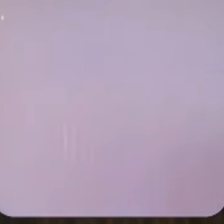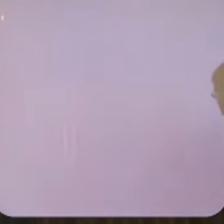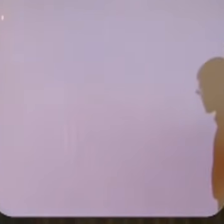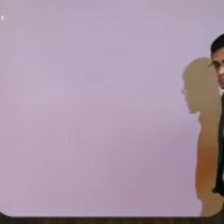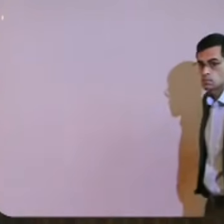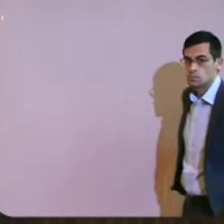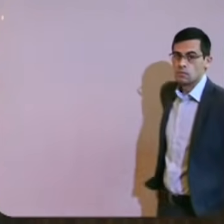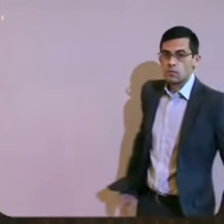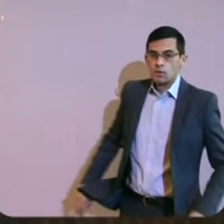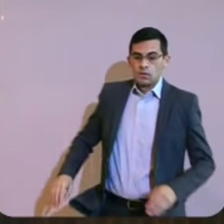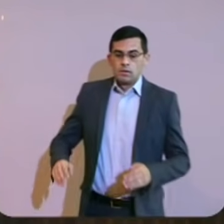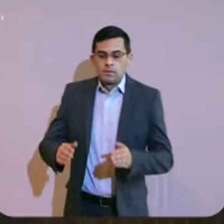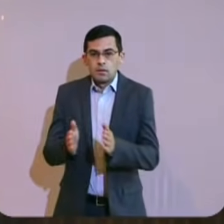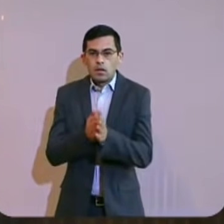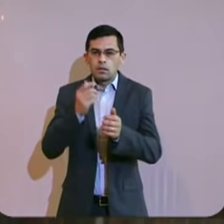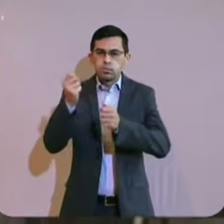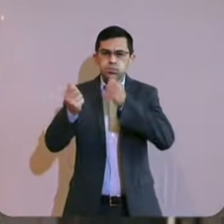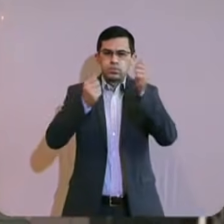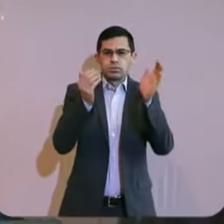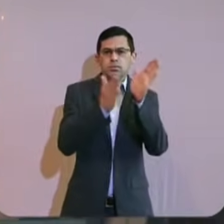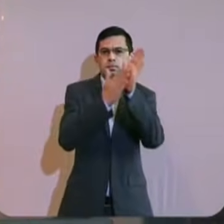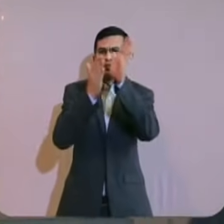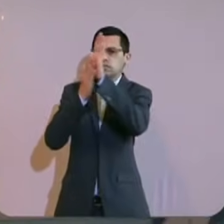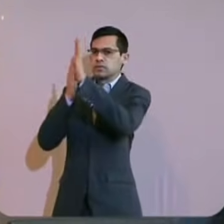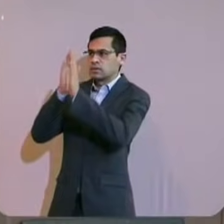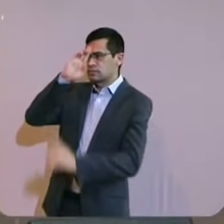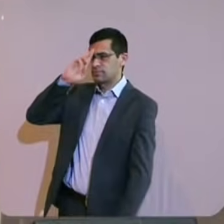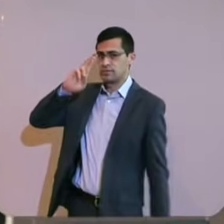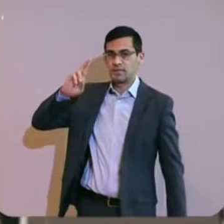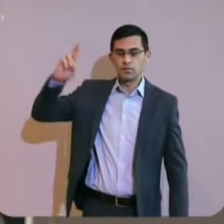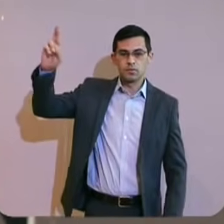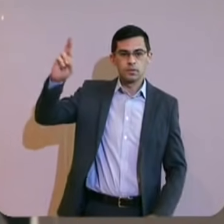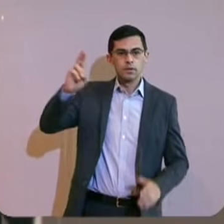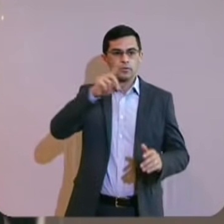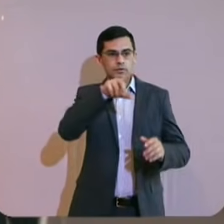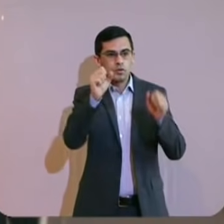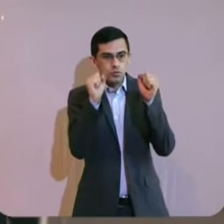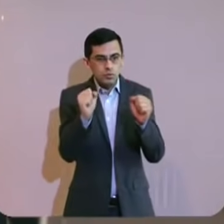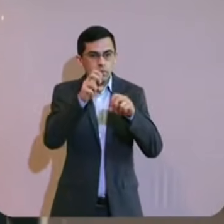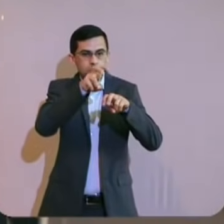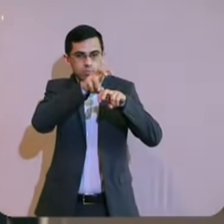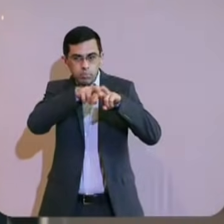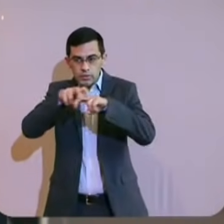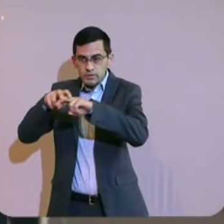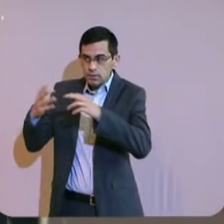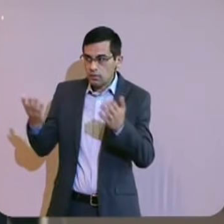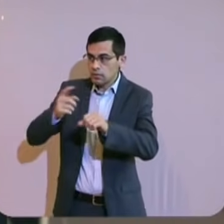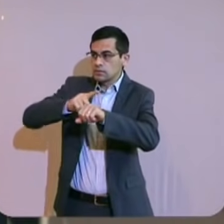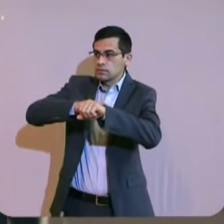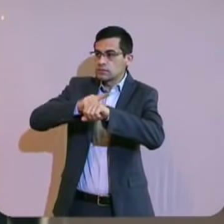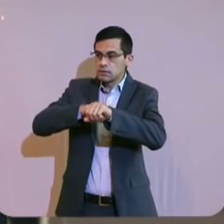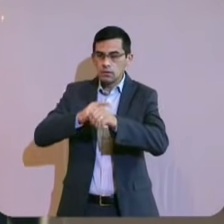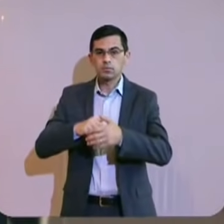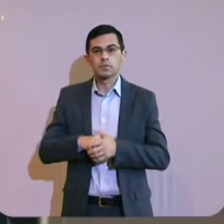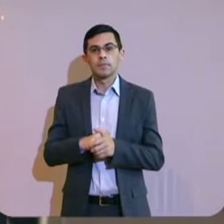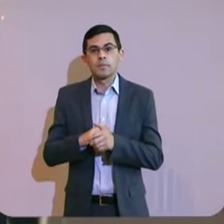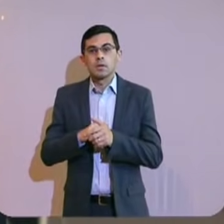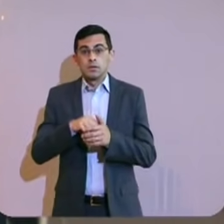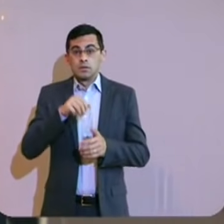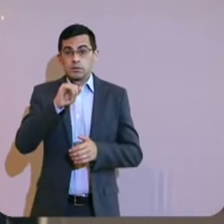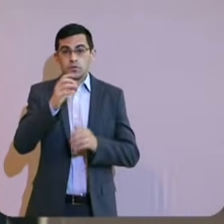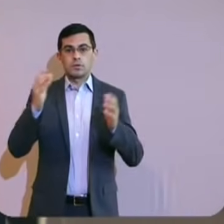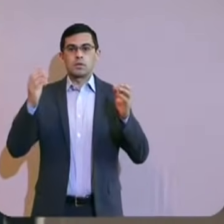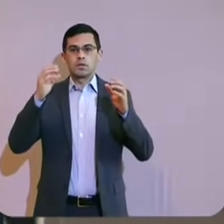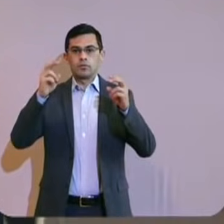Aleluia, né? Louvado seja Deus. Você que está aqui conosco pode se assentar. Você que